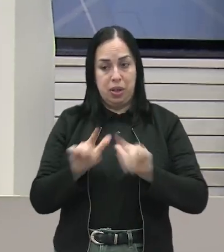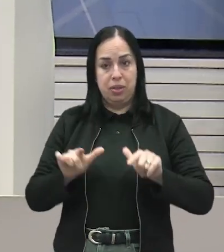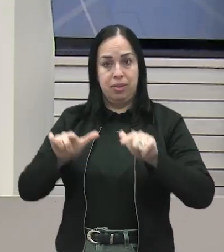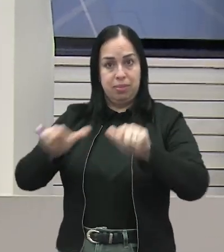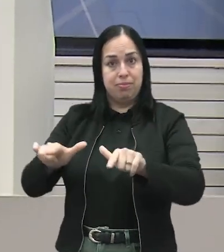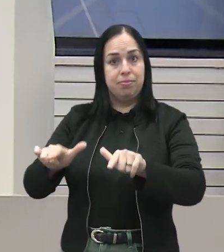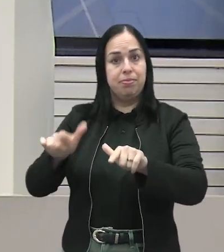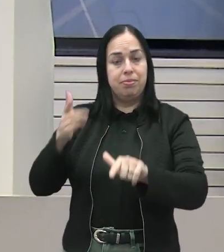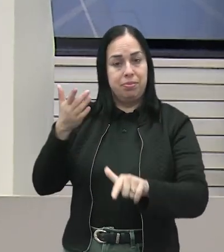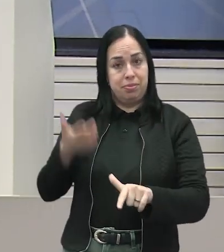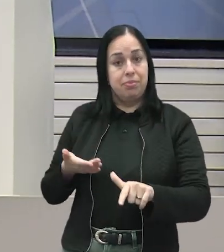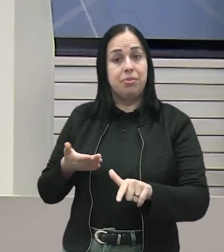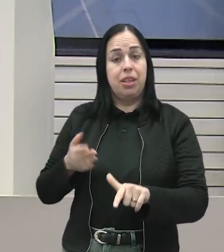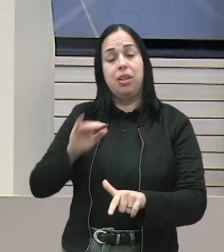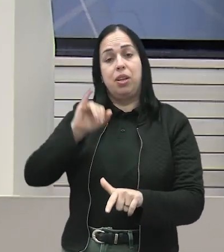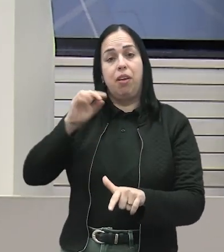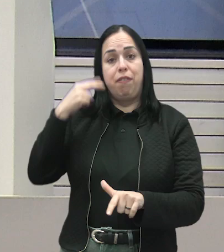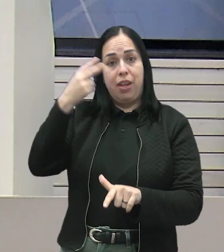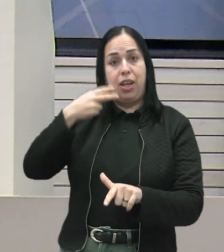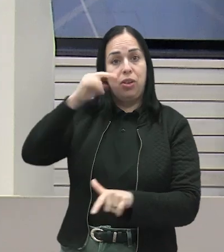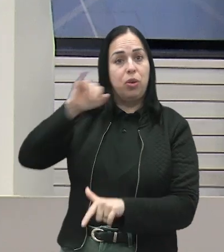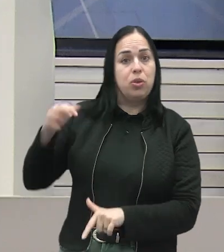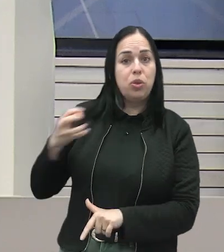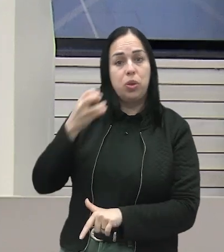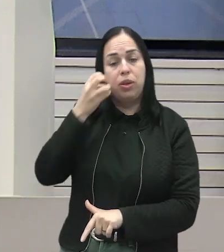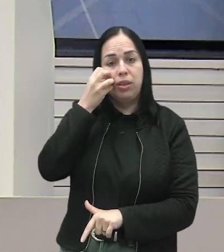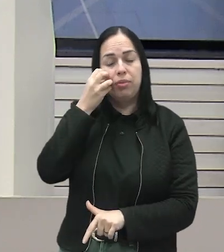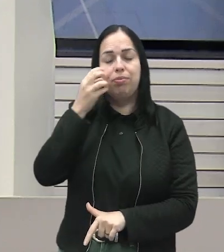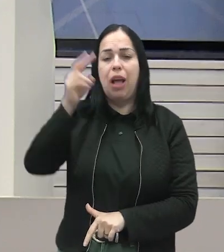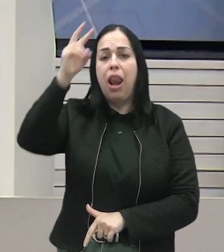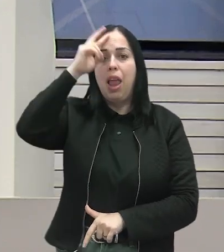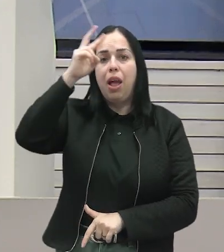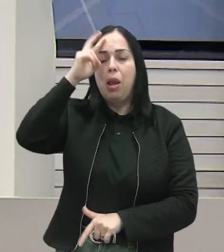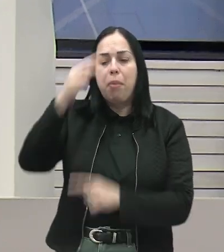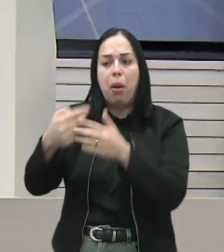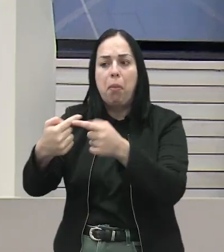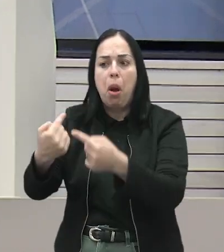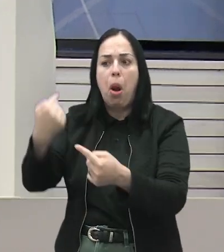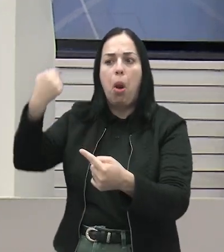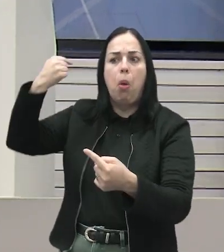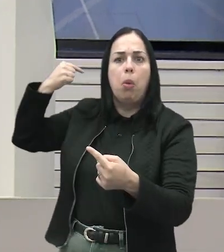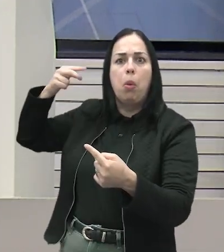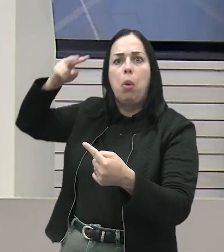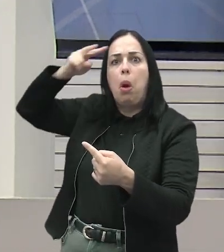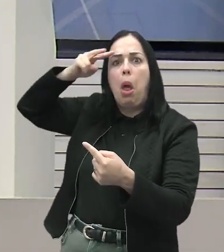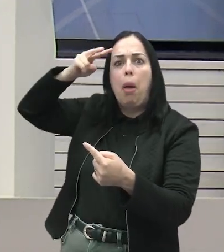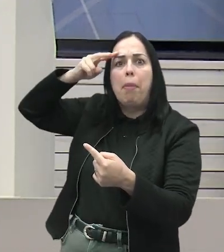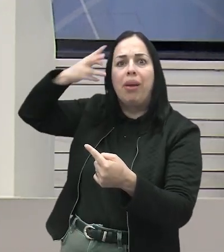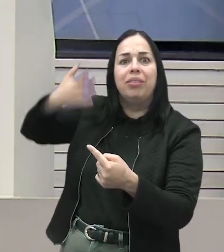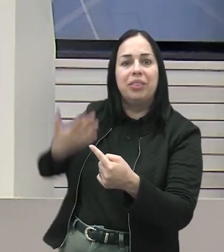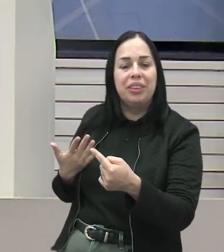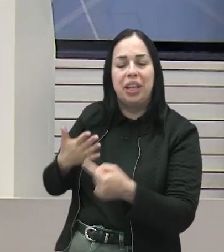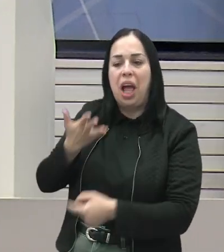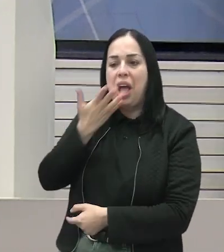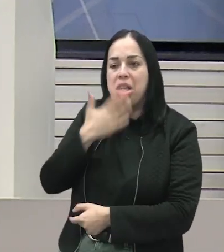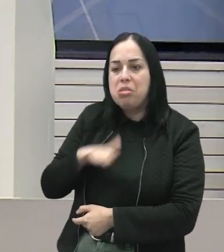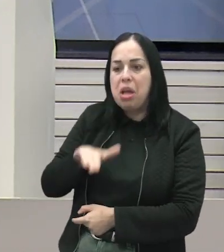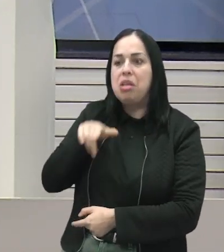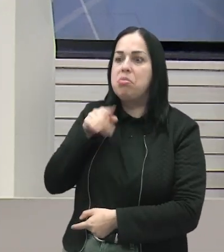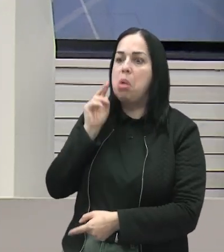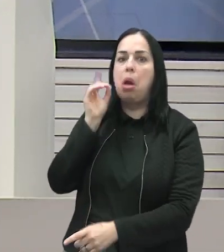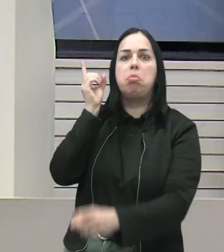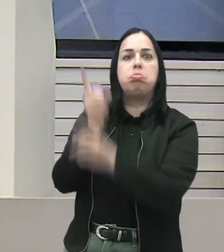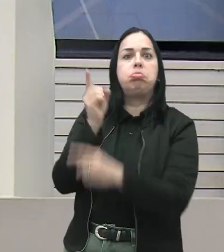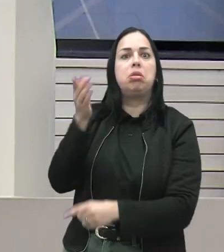concedeu a honraria ao professor, a vereadora Juliana Fraga relembrou uma história de quando ainda era criança e conheceu o